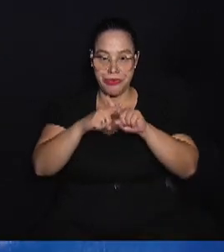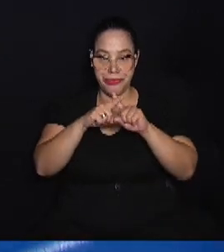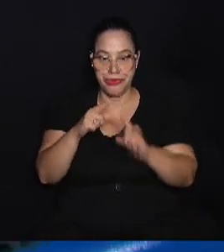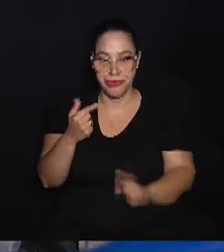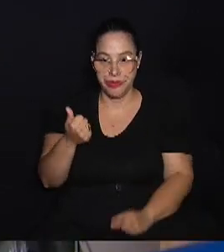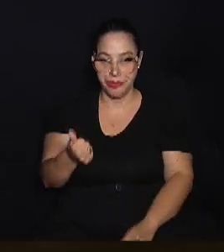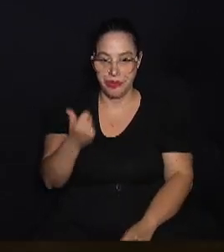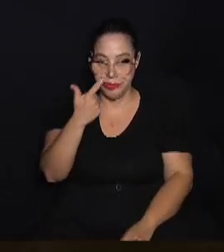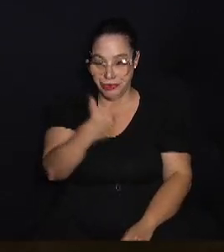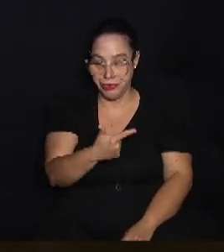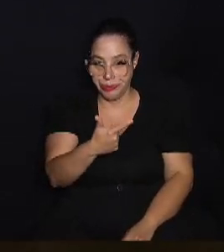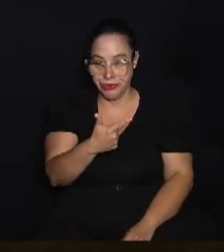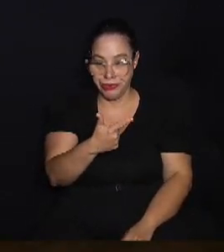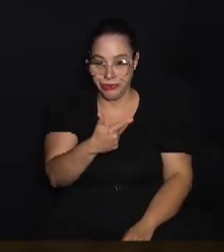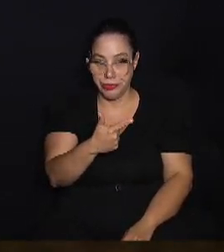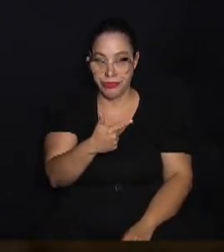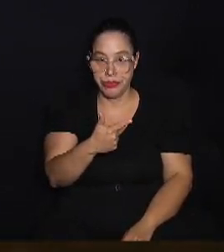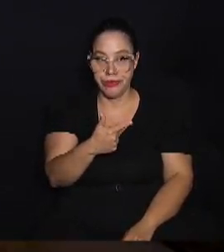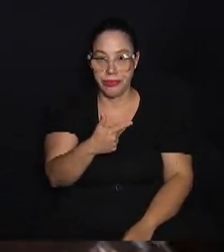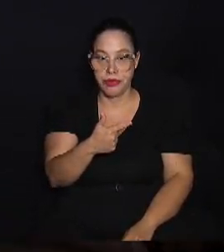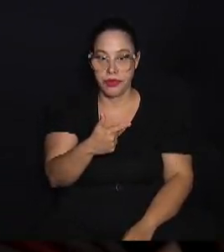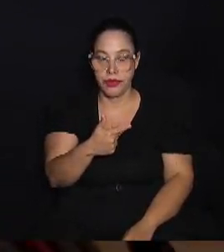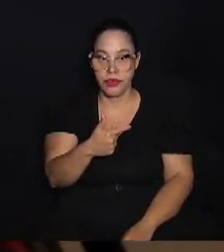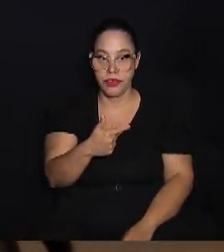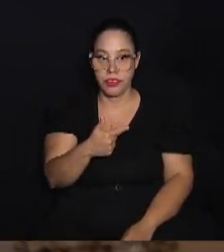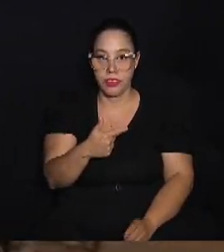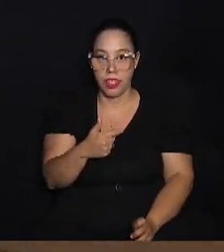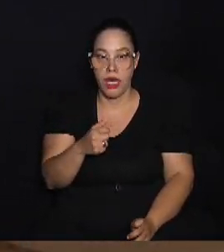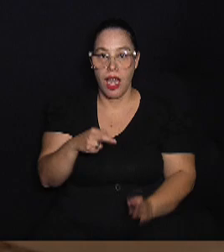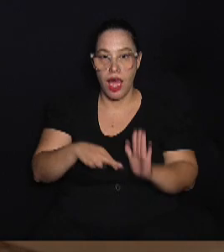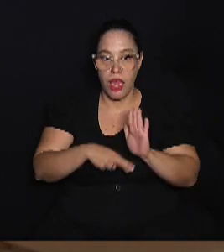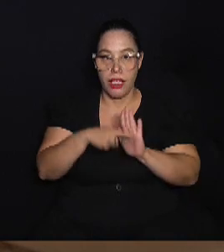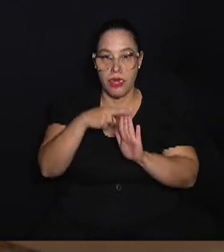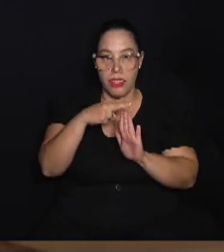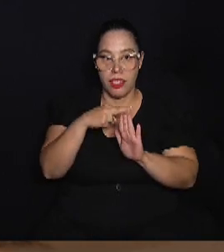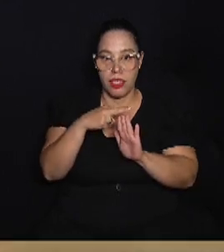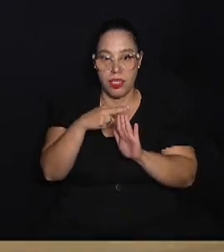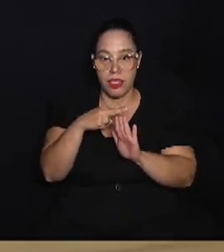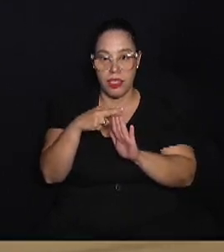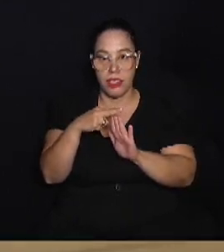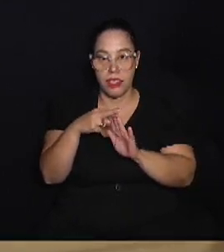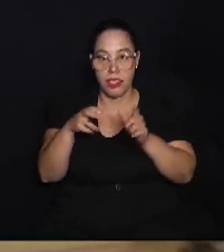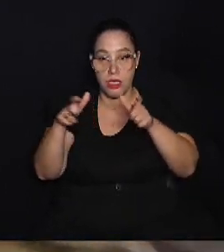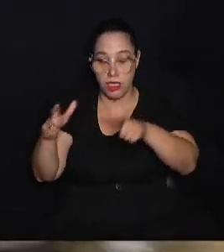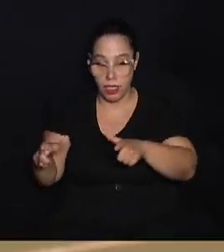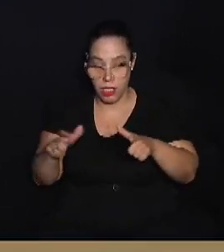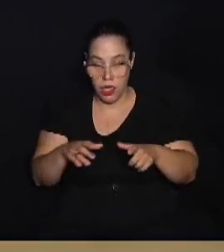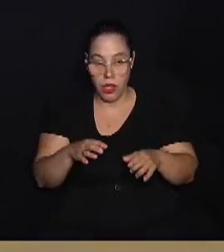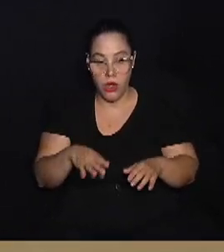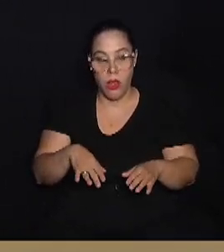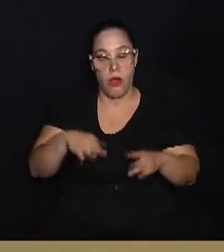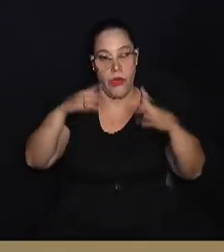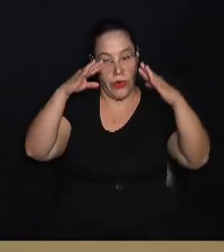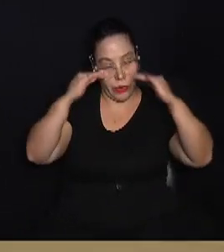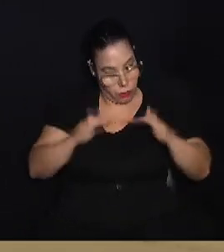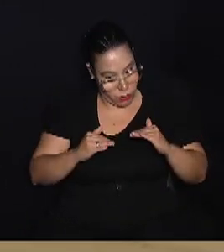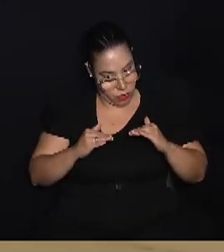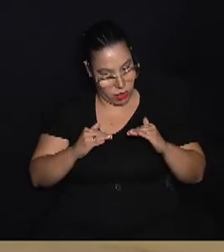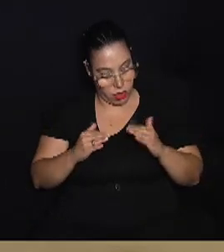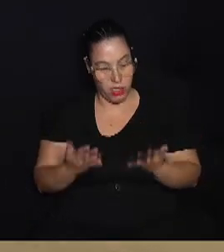em quadra 4 jogadores. E aí a regra fala que dos 4 que estão em quadra, a gente tem que obedecer a regra da classificação